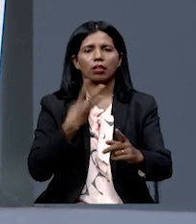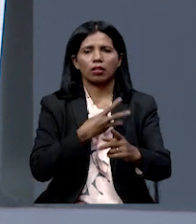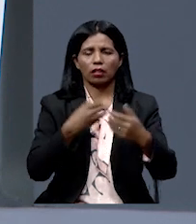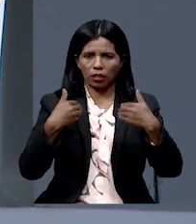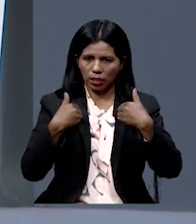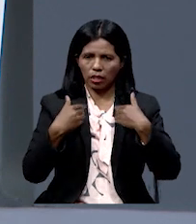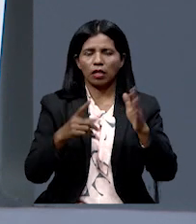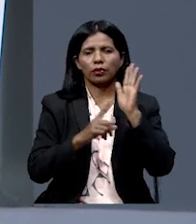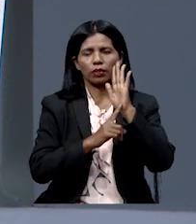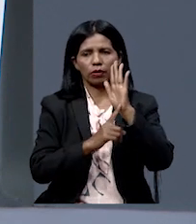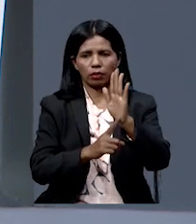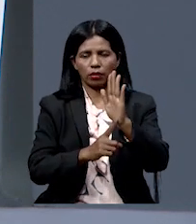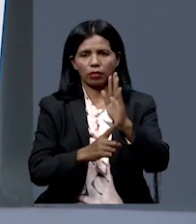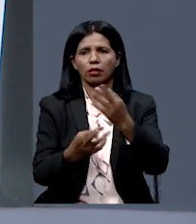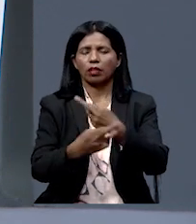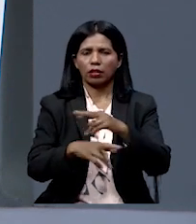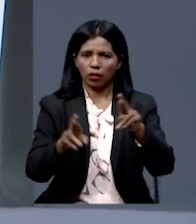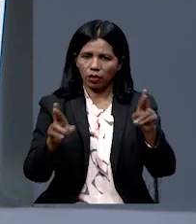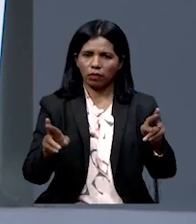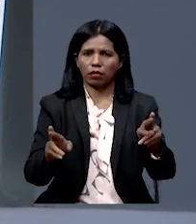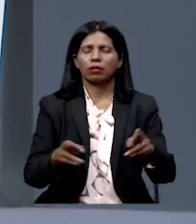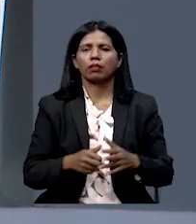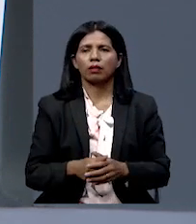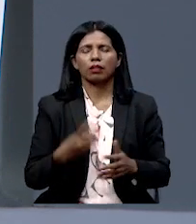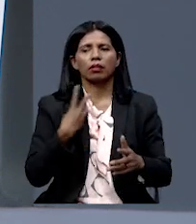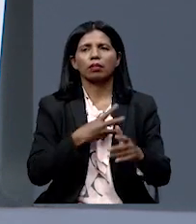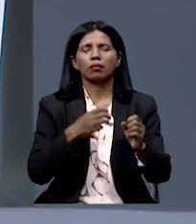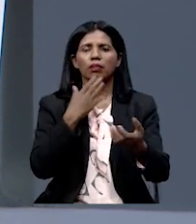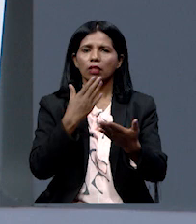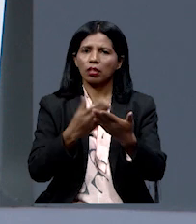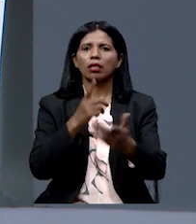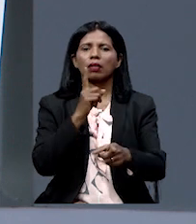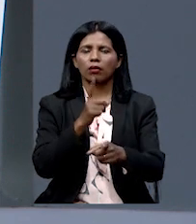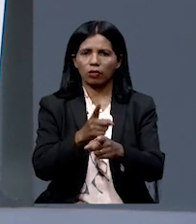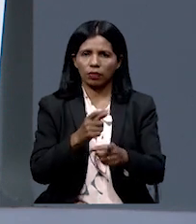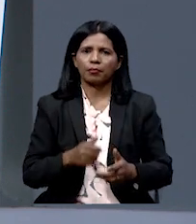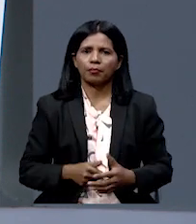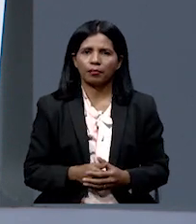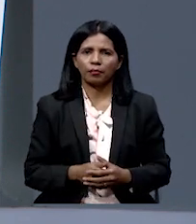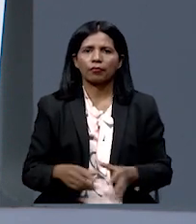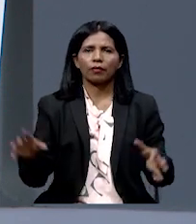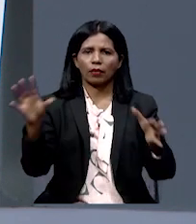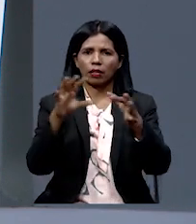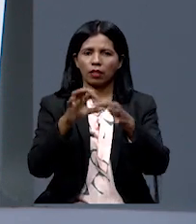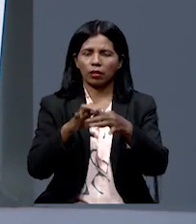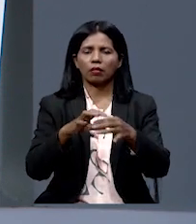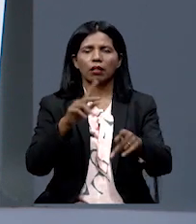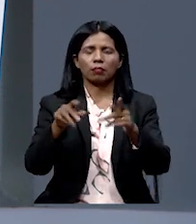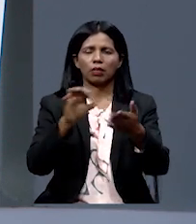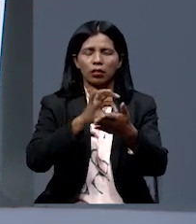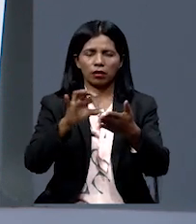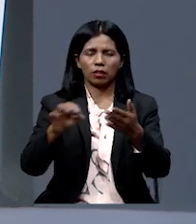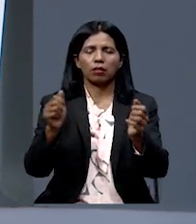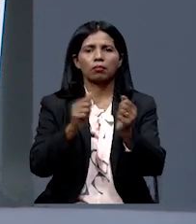tudo resultado que ita belerian dia que teve, liga ho assinante riung atus ida